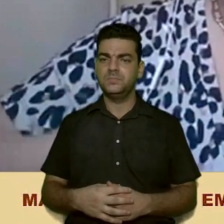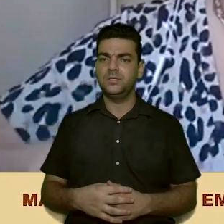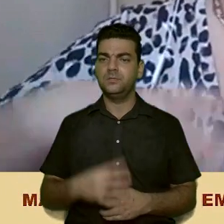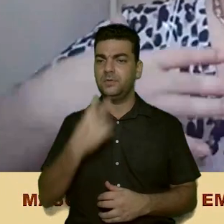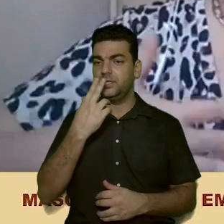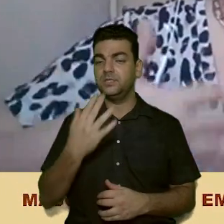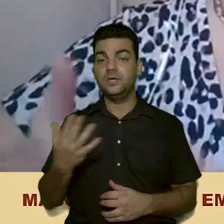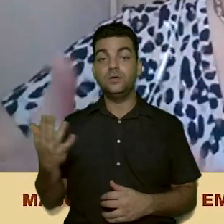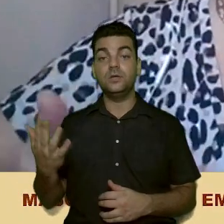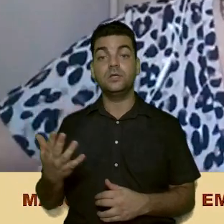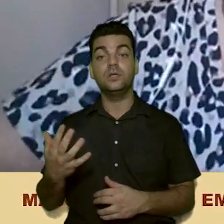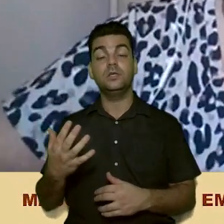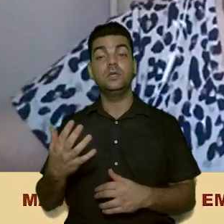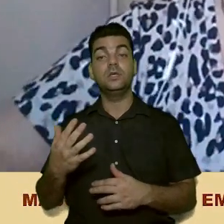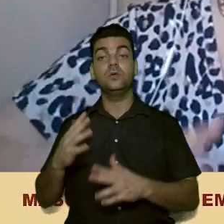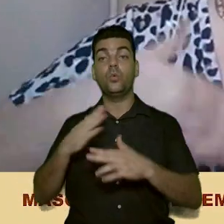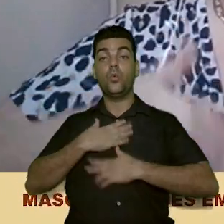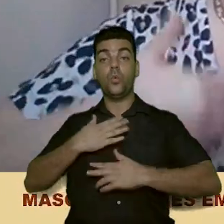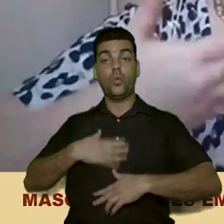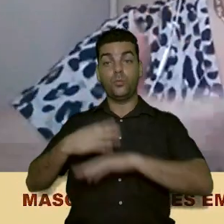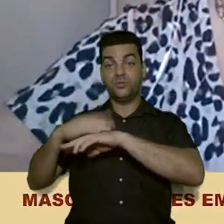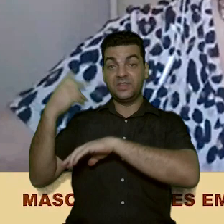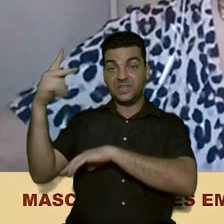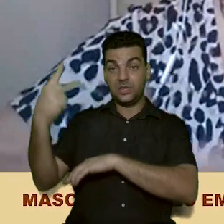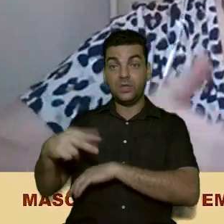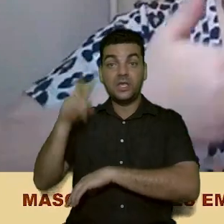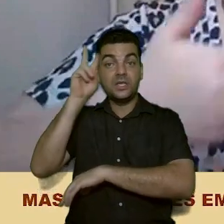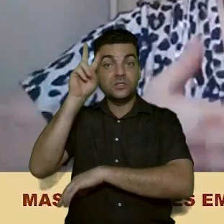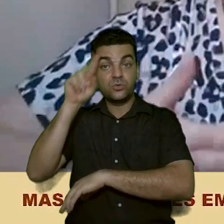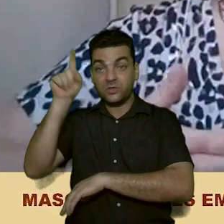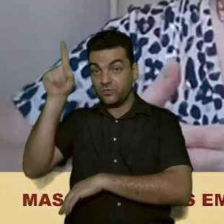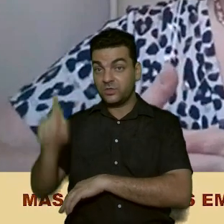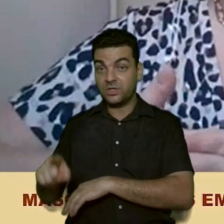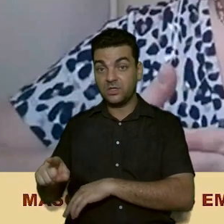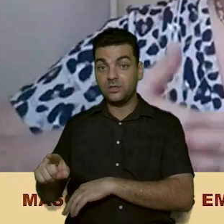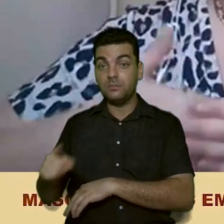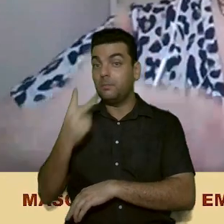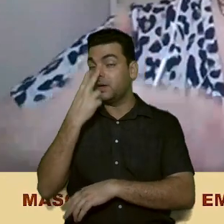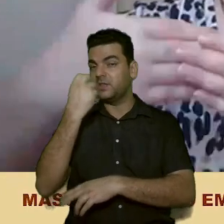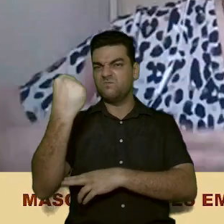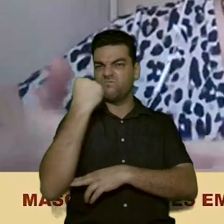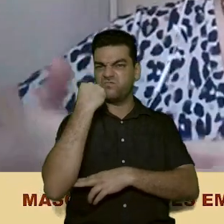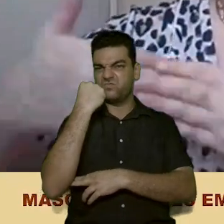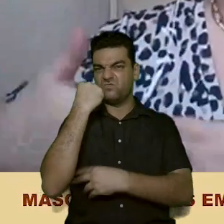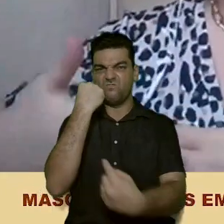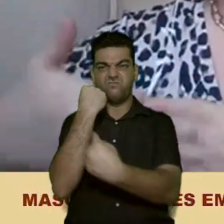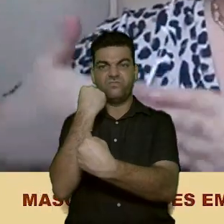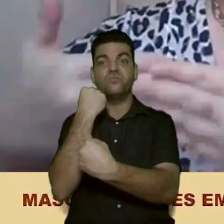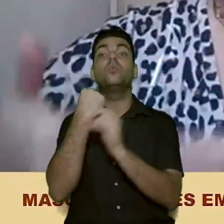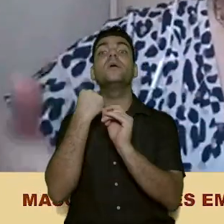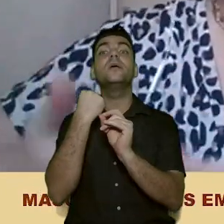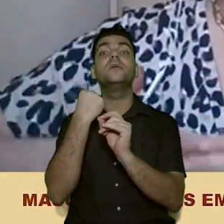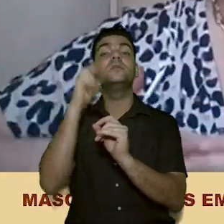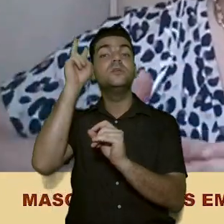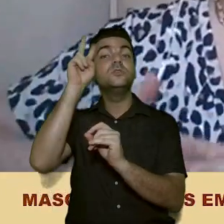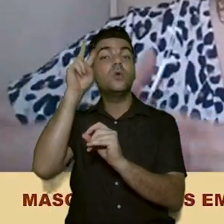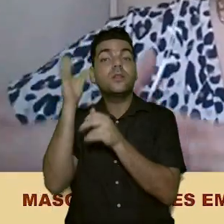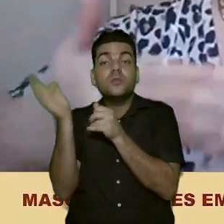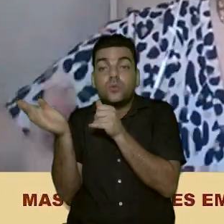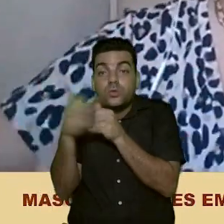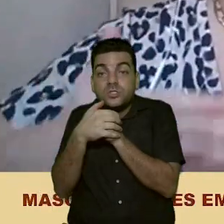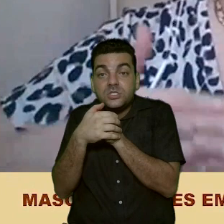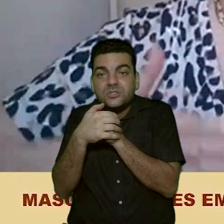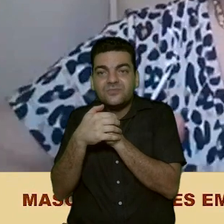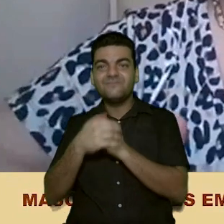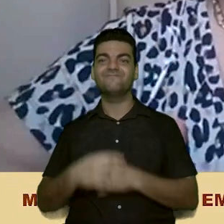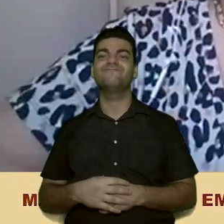permitem que o corpo de vocês, que a história de vocês seja escudo para corpos e histórias que não têm os mesmos acessos, que não